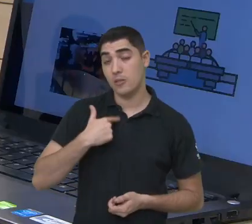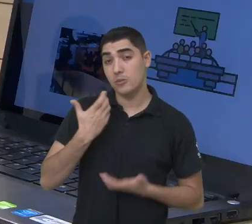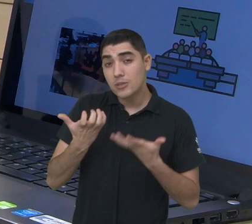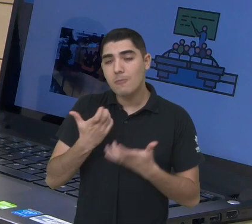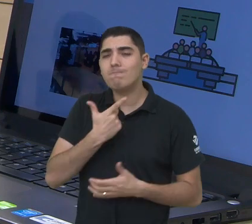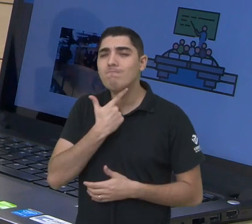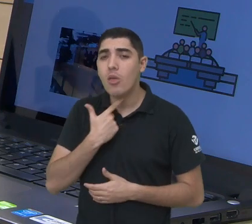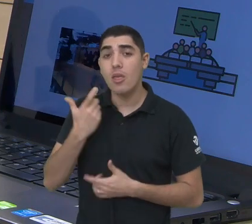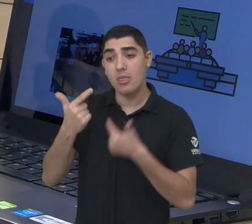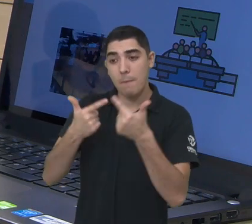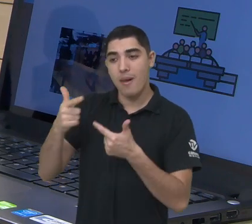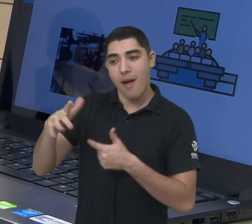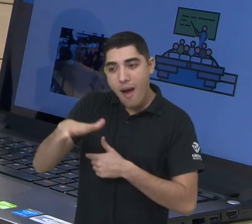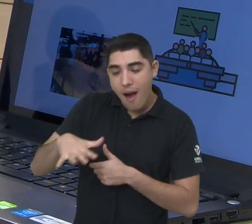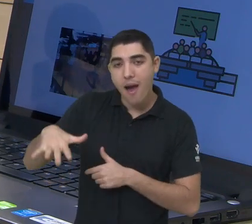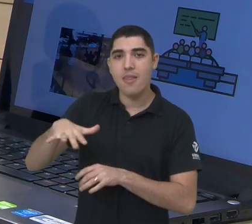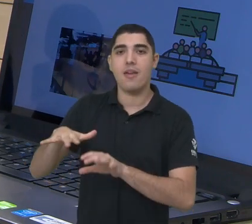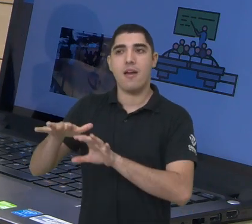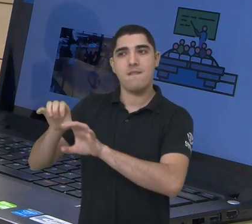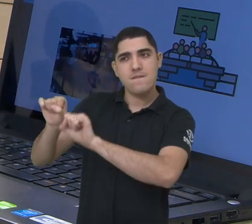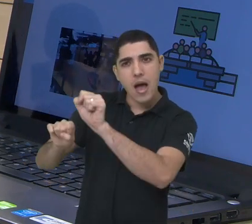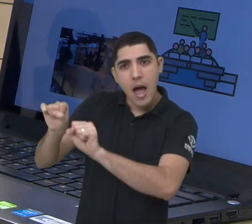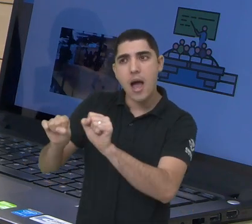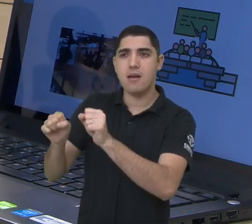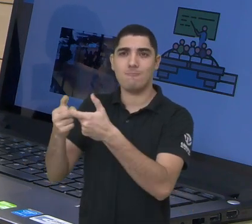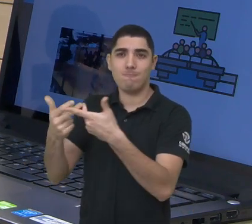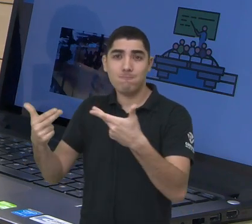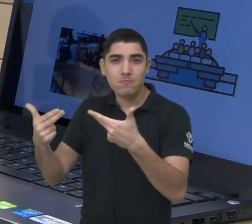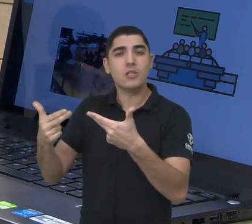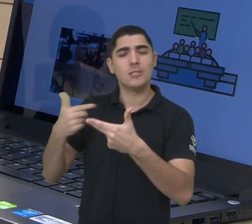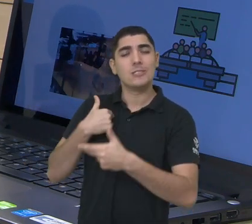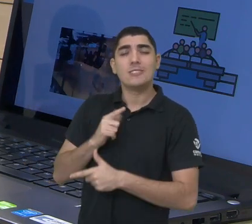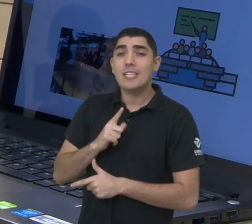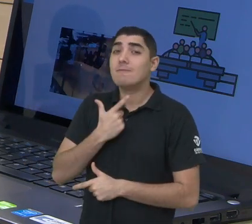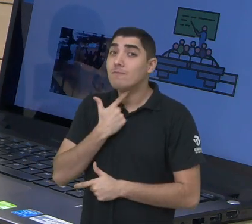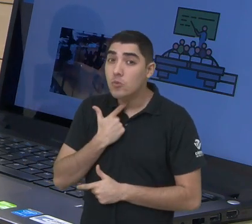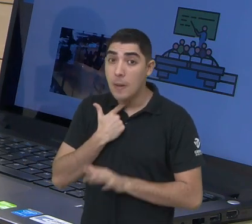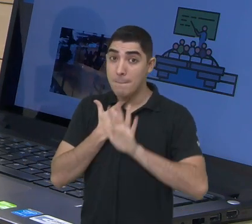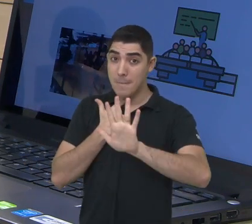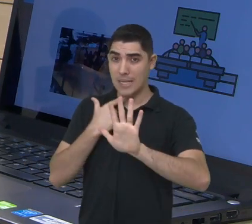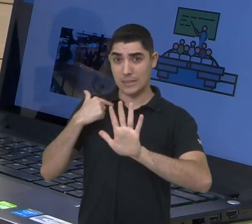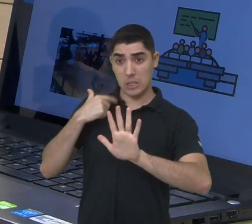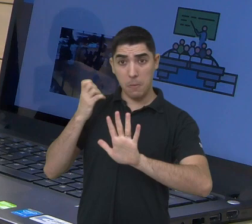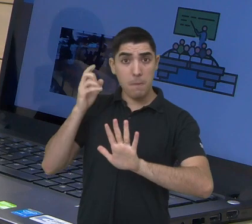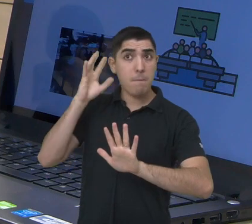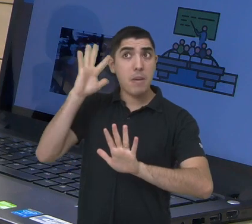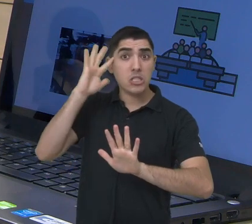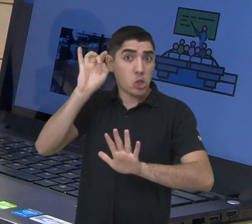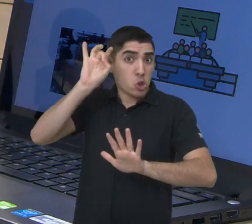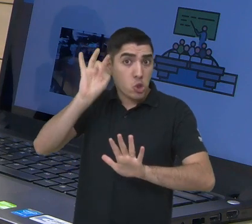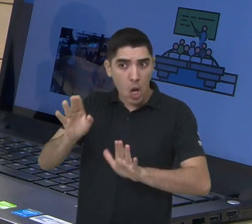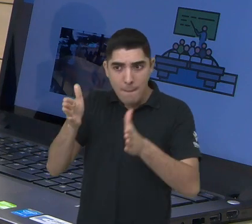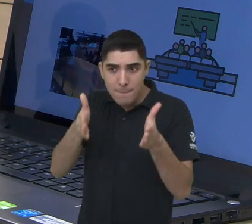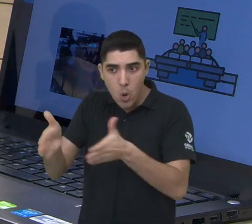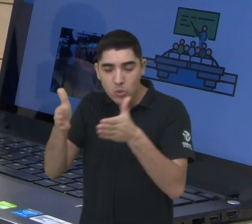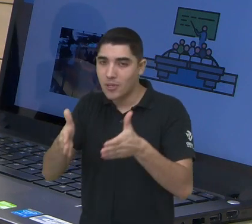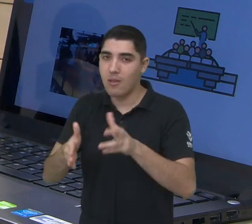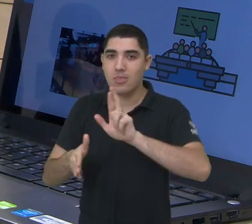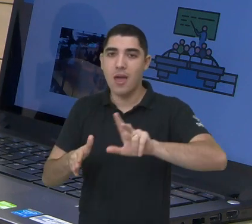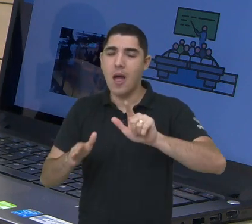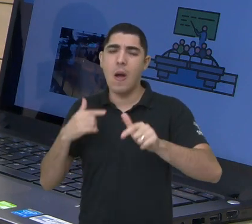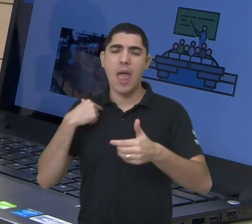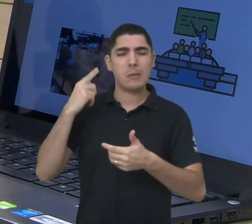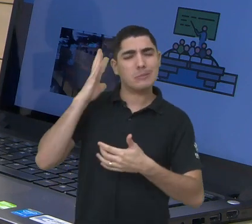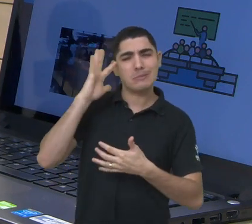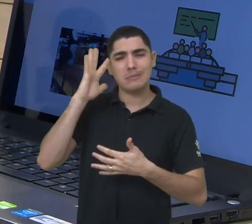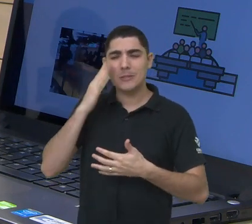Eu sempre quis estar dentro da indústria, então não necessariamente eu entendi que seria produção, mas eu fui